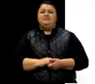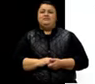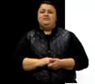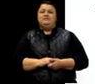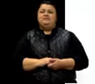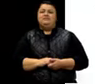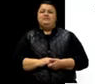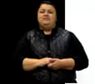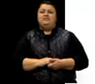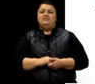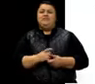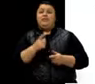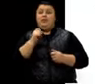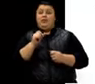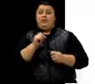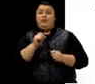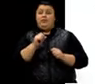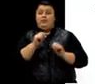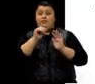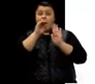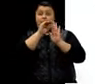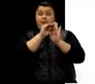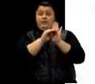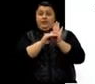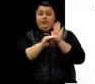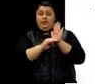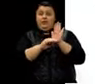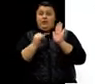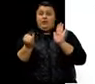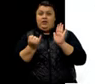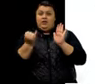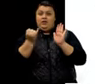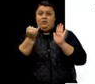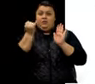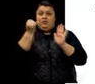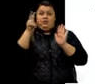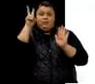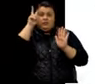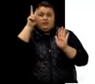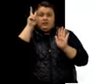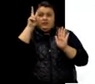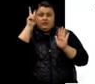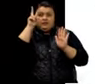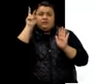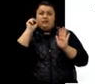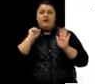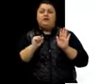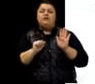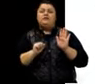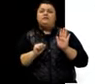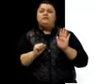Bom, eu separei aqui algumas coisas importantes para vocês lembrarem.